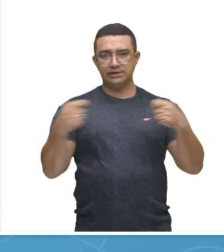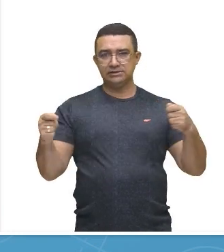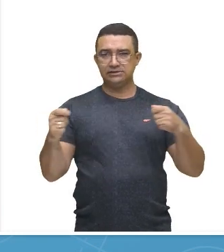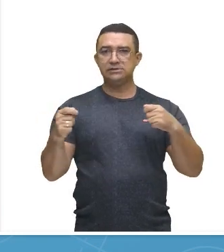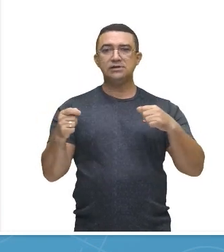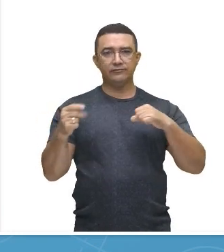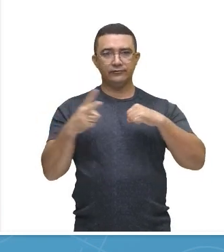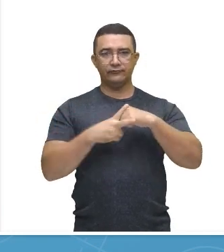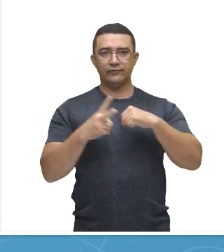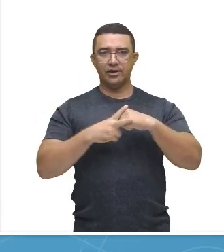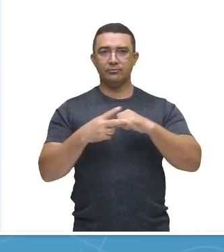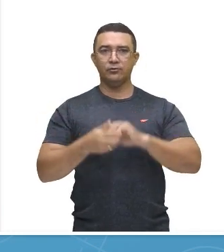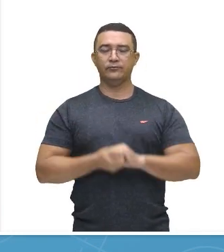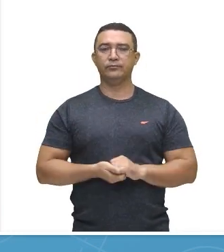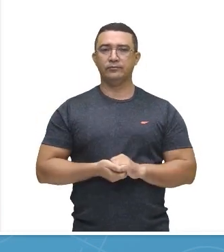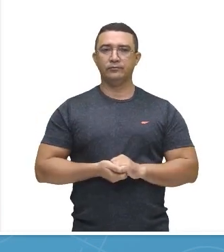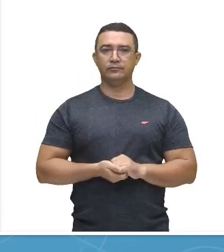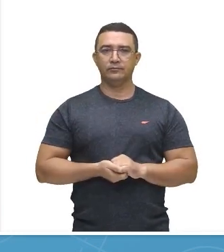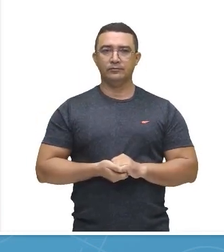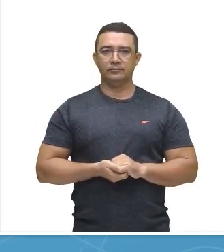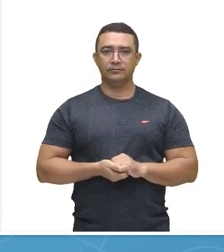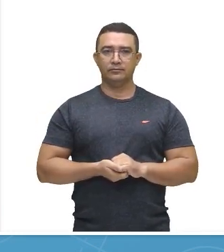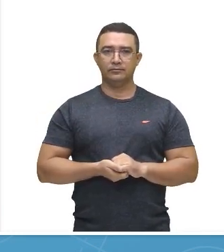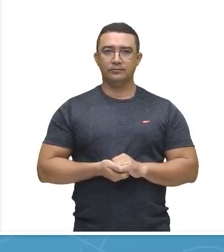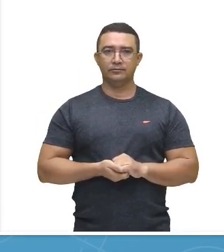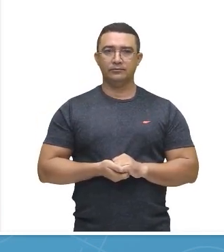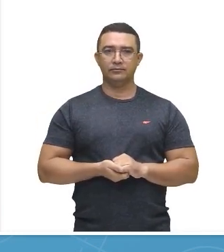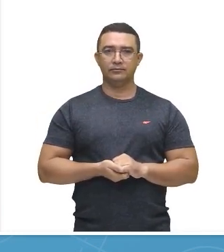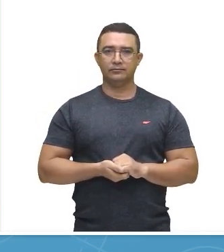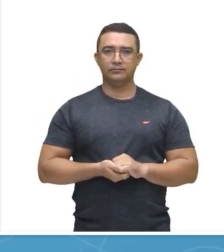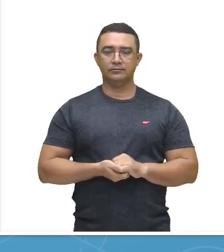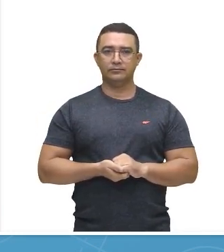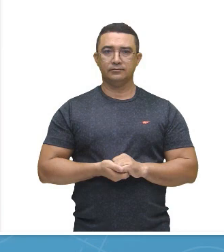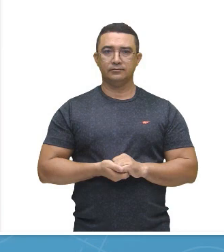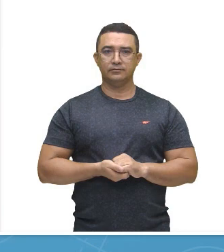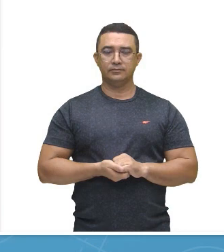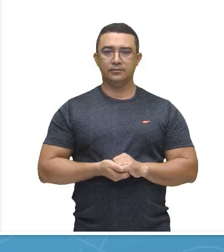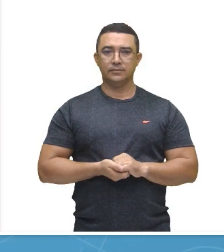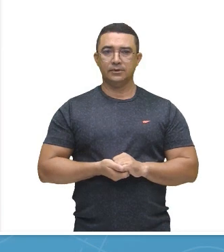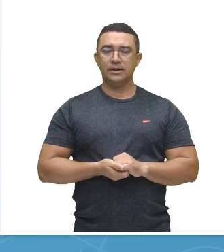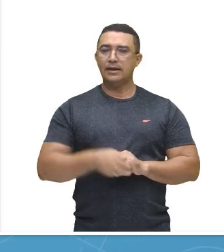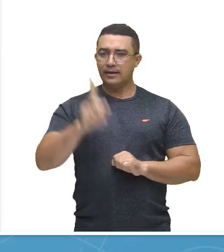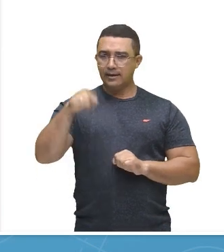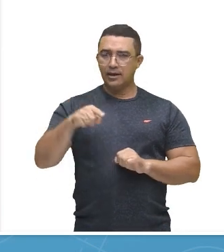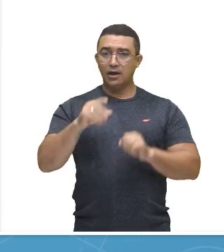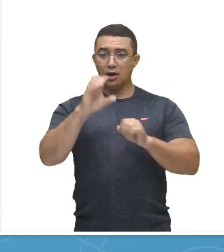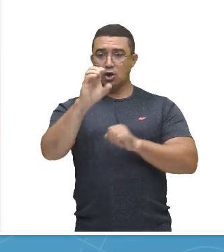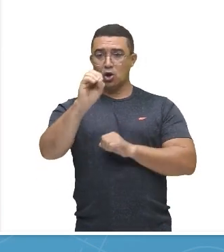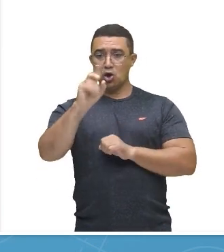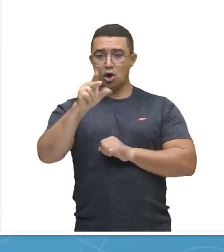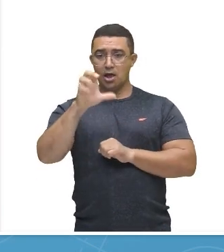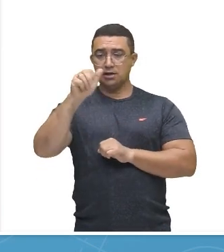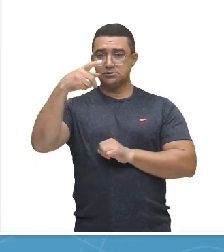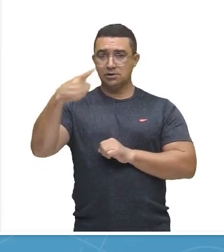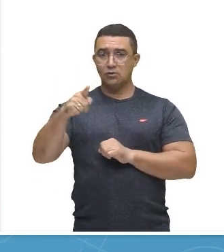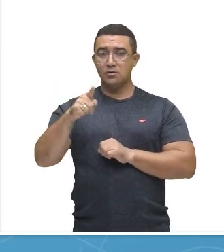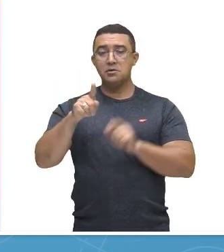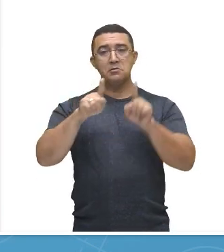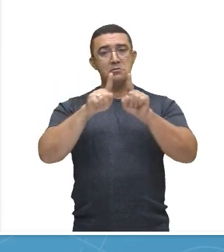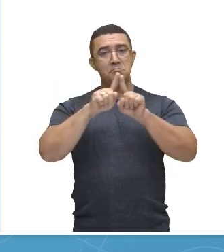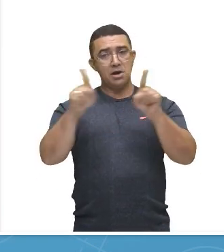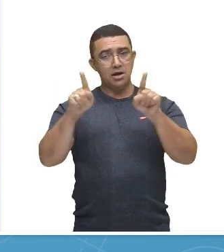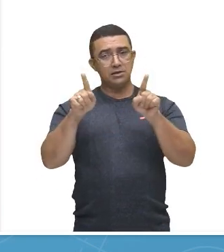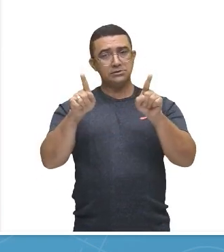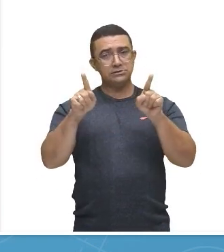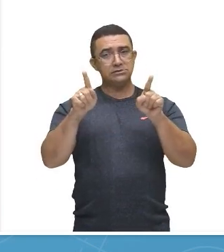e o dividiram. Ao mesmo tempo que é uma oração, eu tenho que entender aqui, ó, que posso ter mais aqui, ó. Posso ter mais, não é